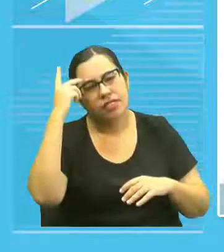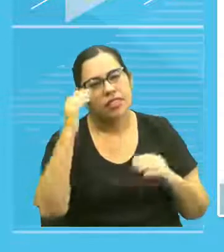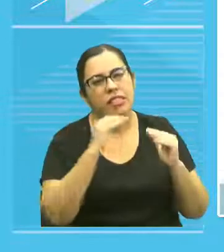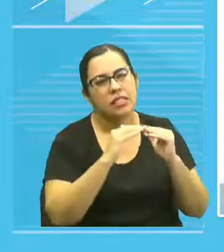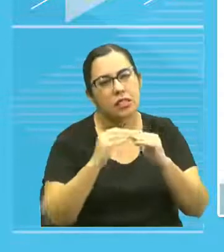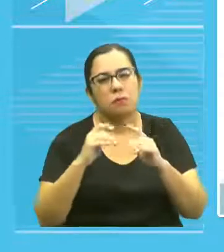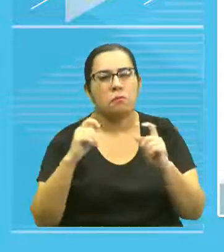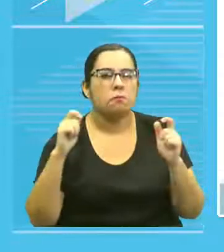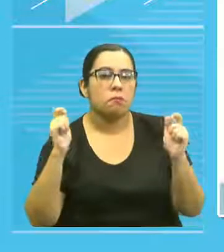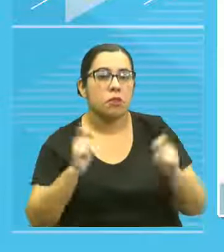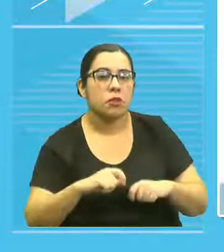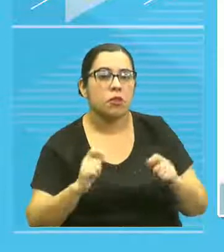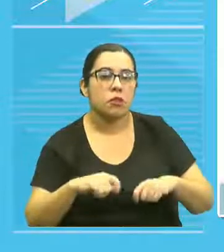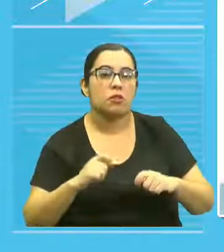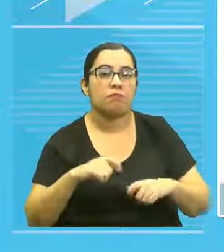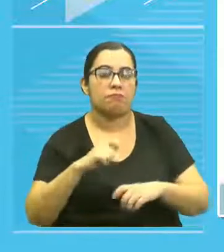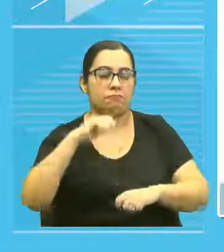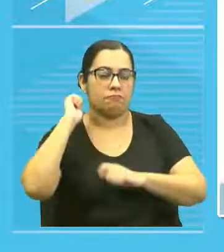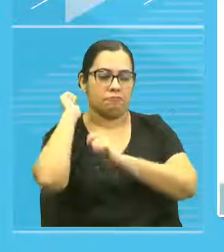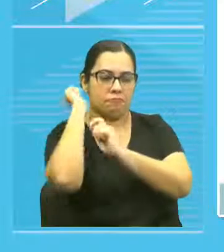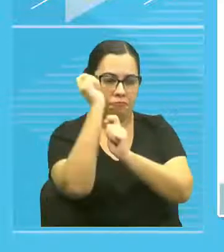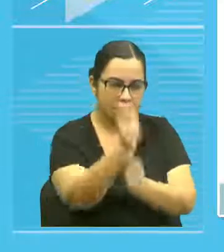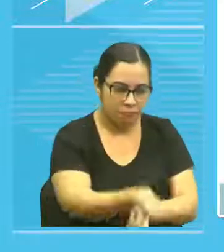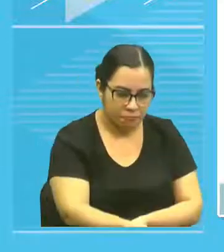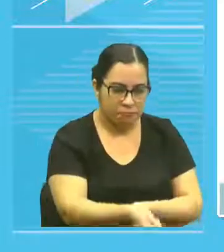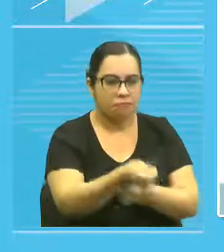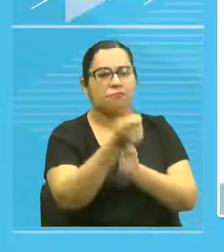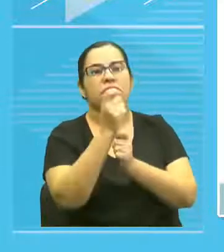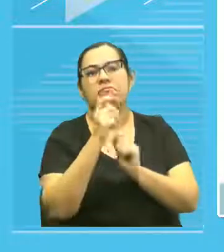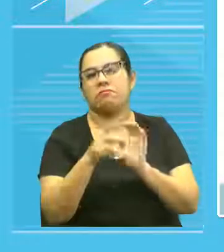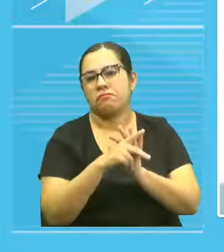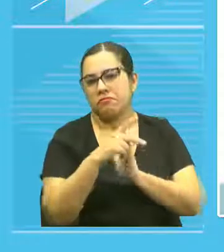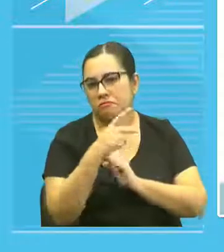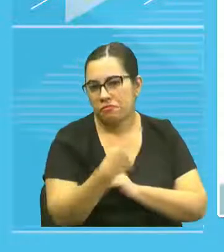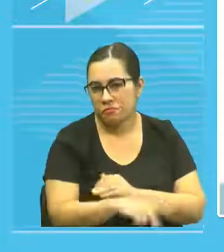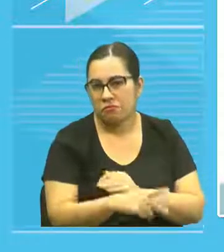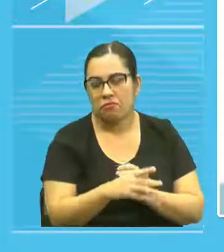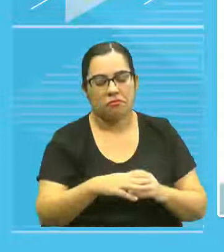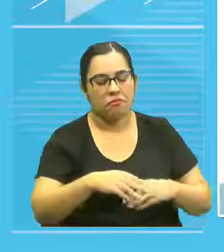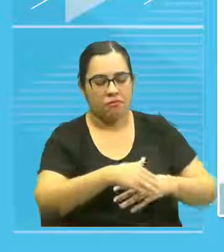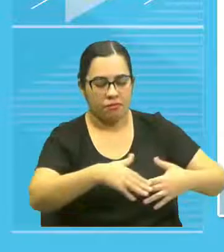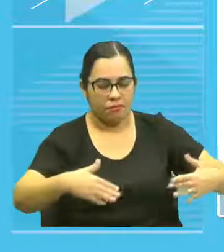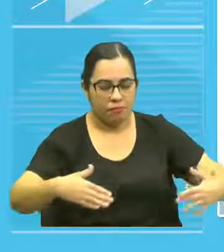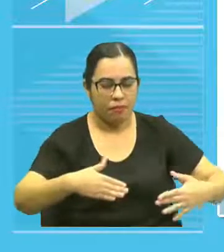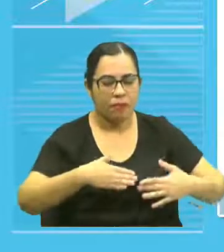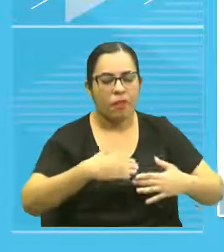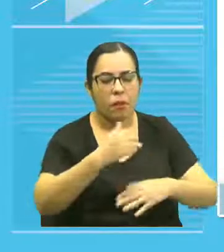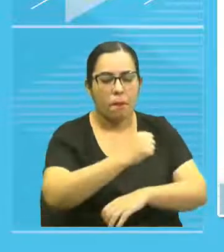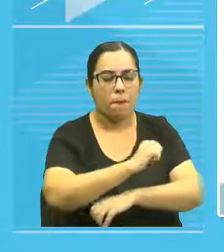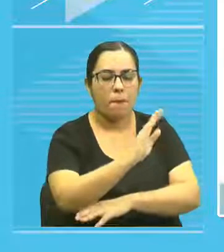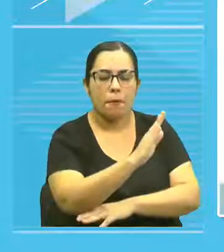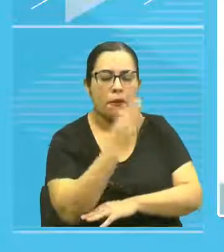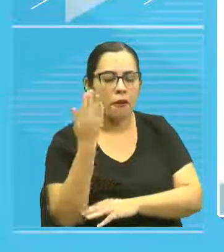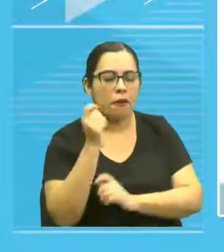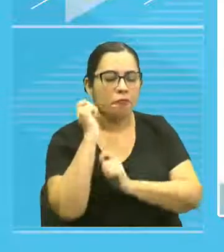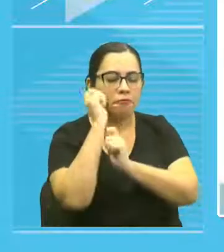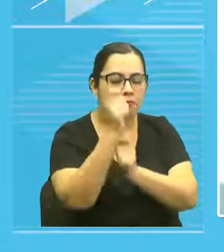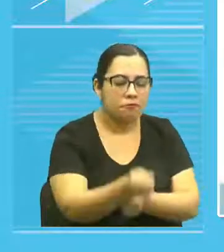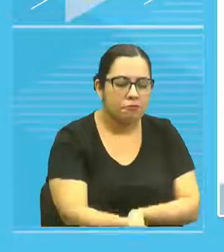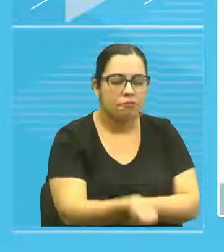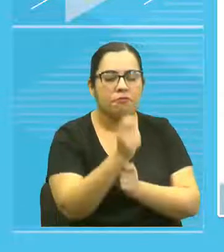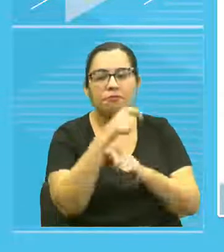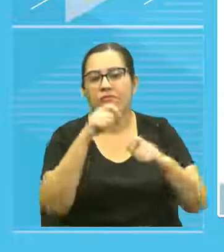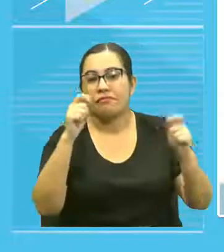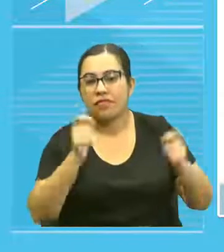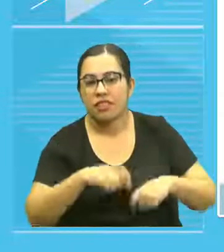casinha Jorge poderiam pescar com anzol da própria soleira da porta Oi e aí a jantinha deles de